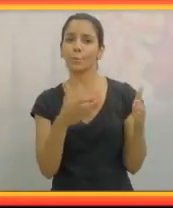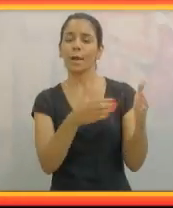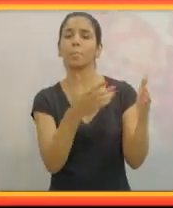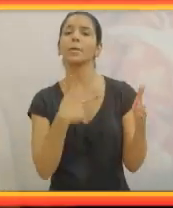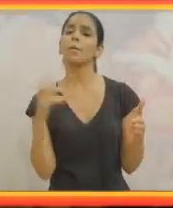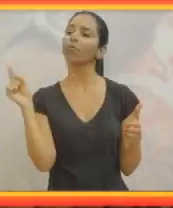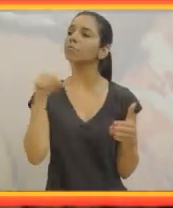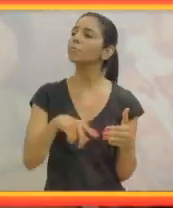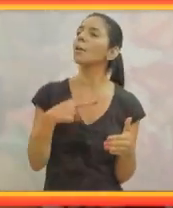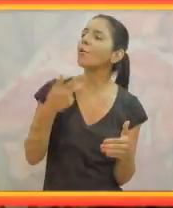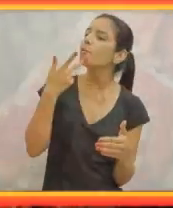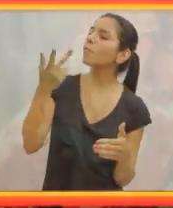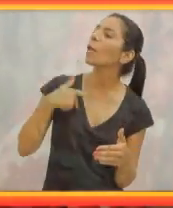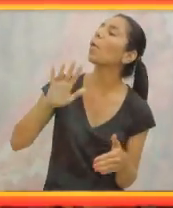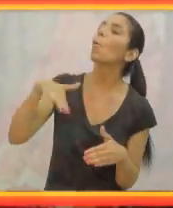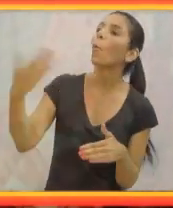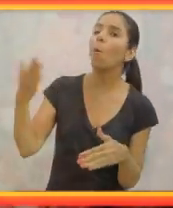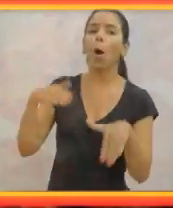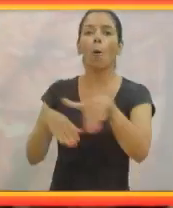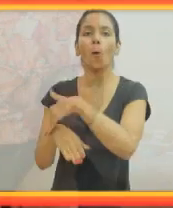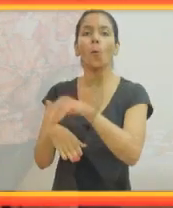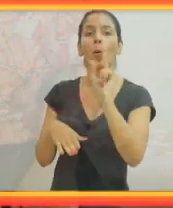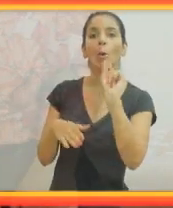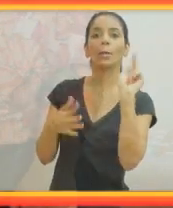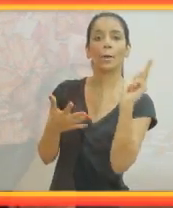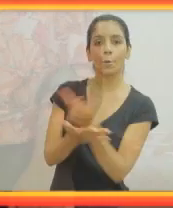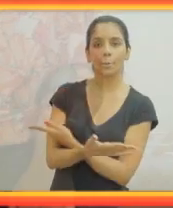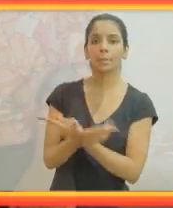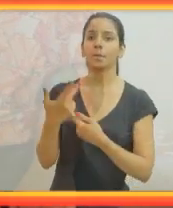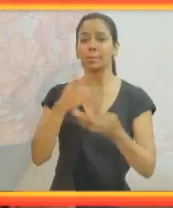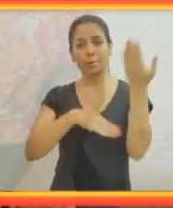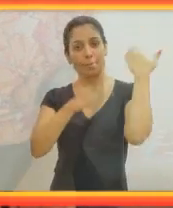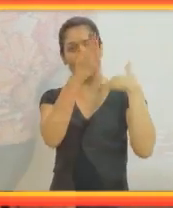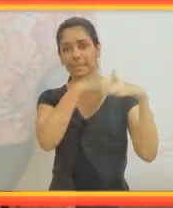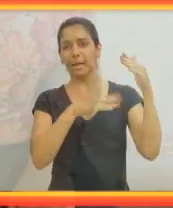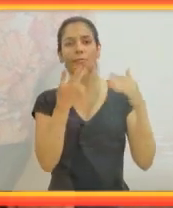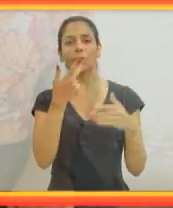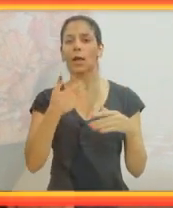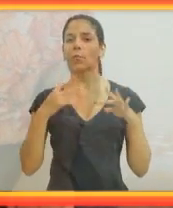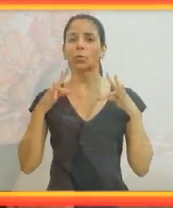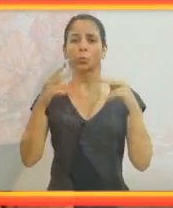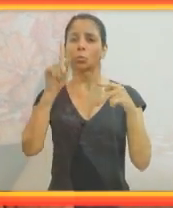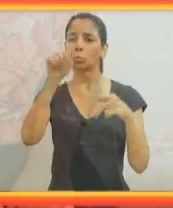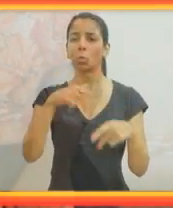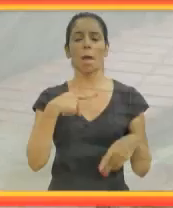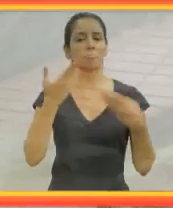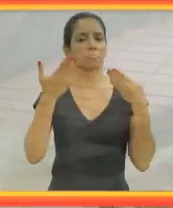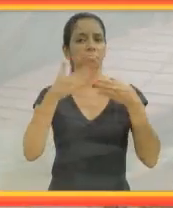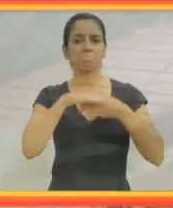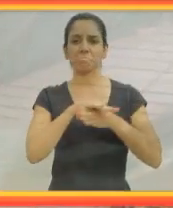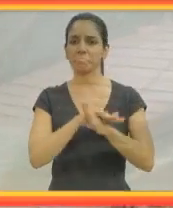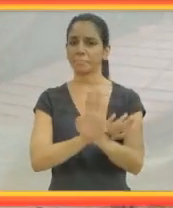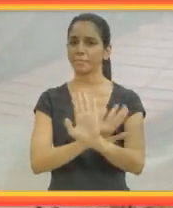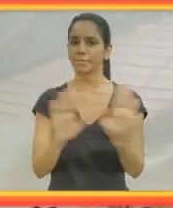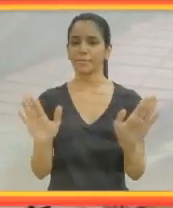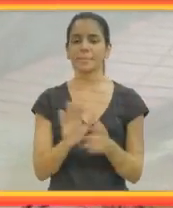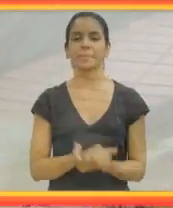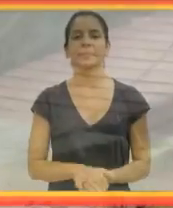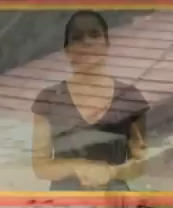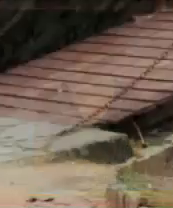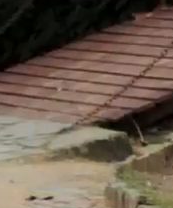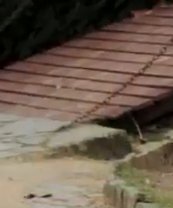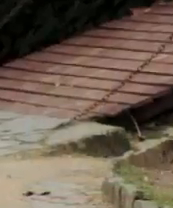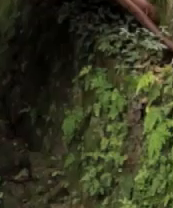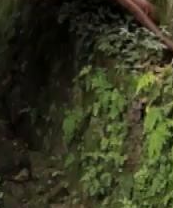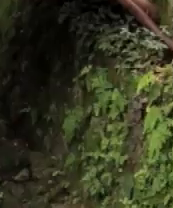venho falando com a rua, o que está acontecendo. Naquele tempo eu falava tudo. É uma coisa automática já. De costas para